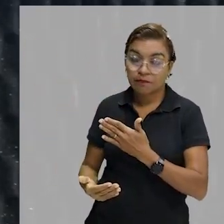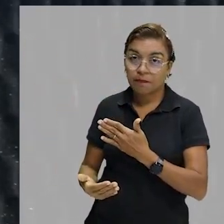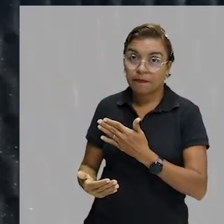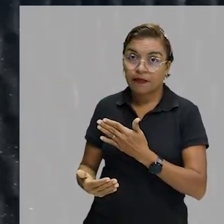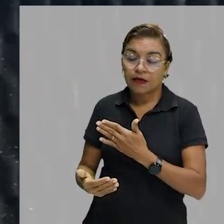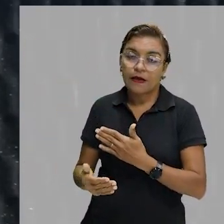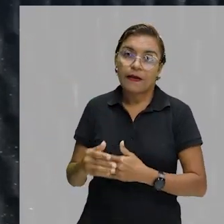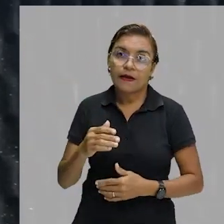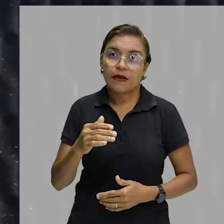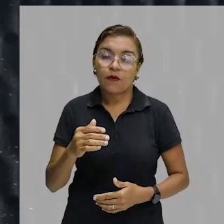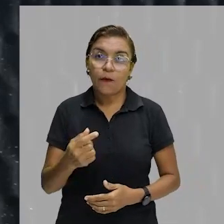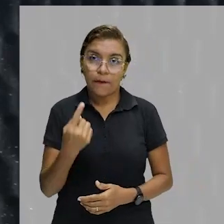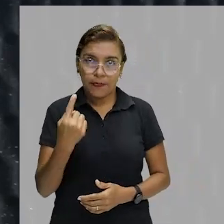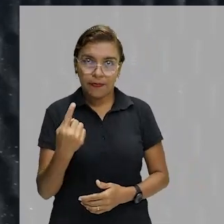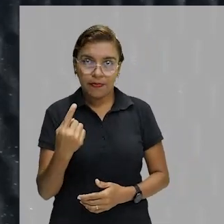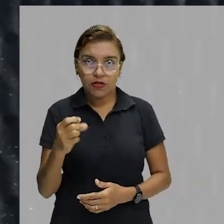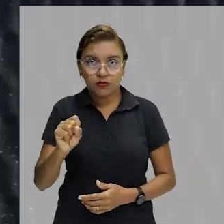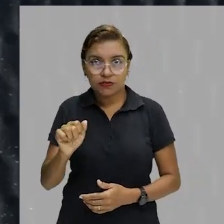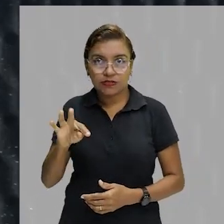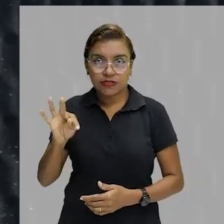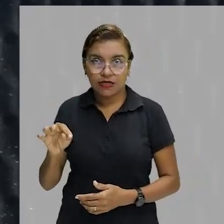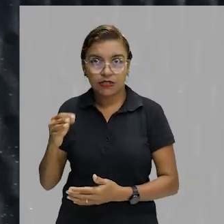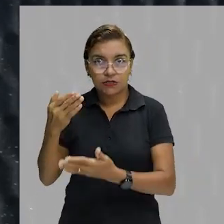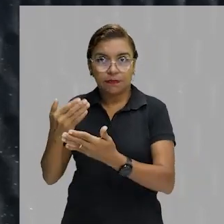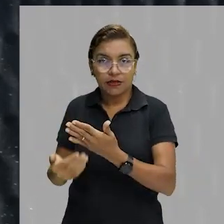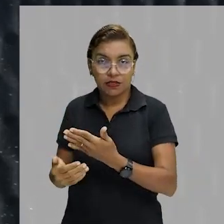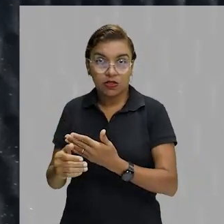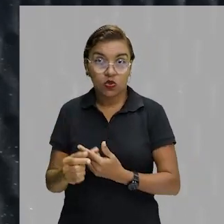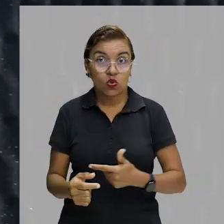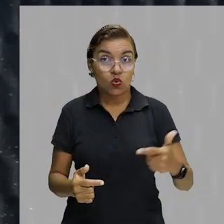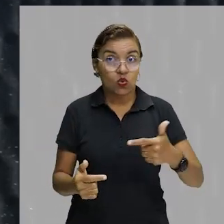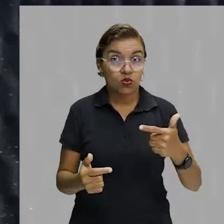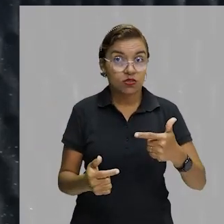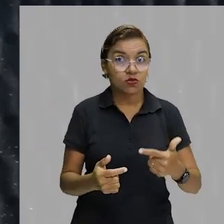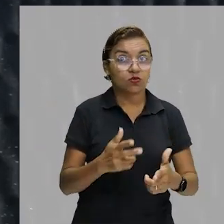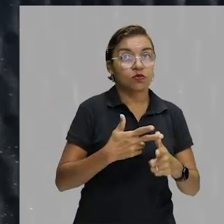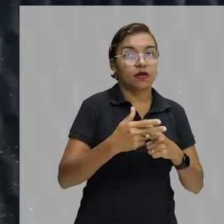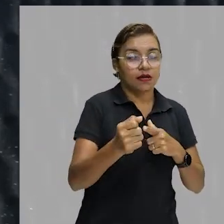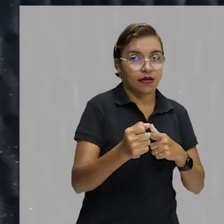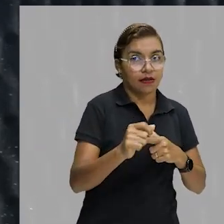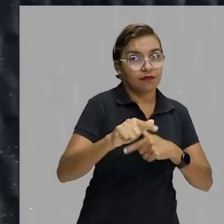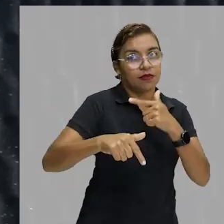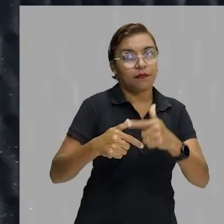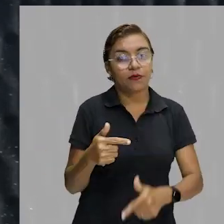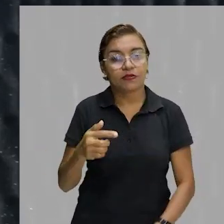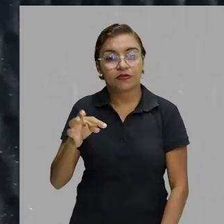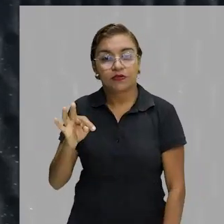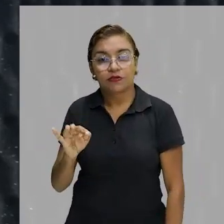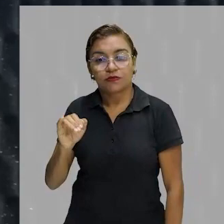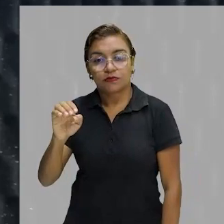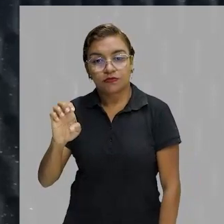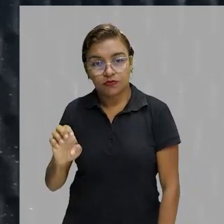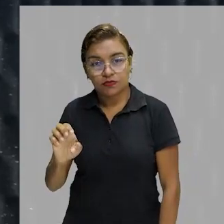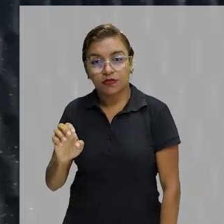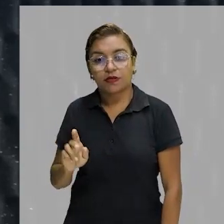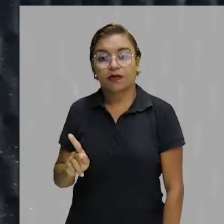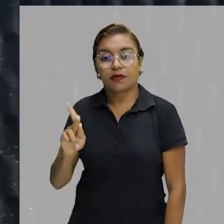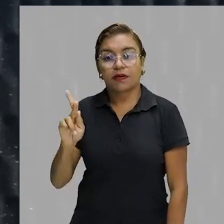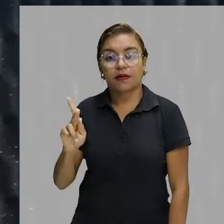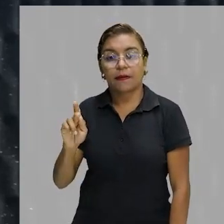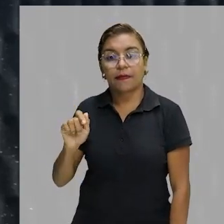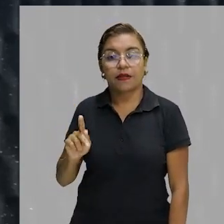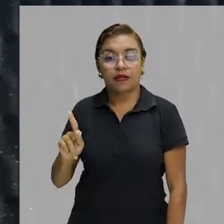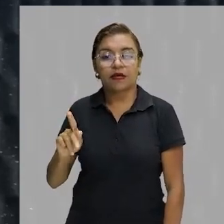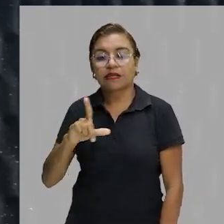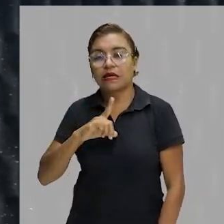ganharam o segundo de 6-4. Elas foram disputar um tal de tie break, foram disputar o tie break, um super tie break,